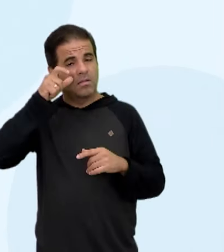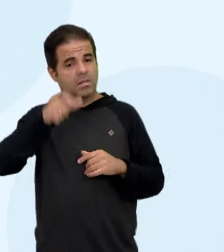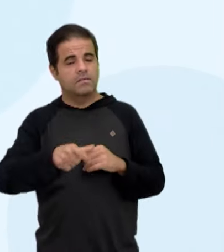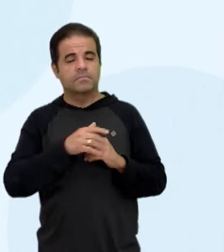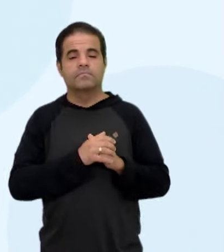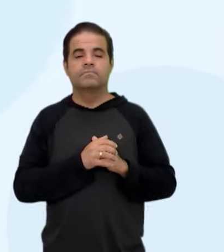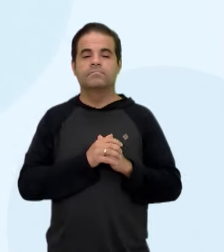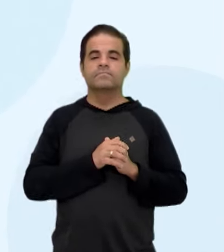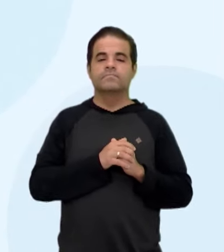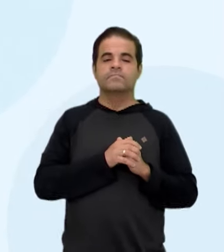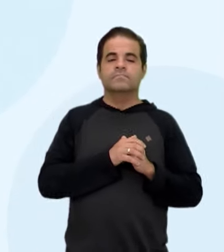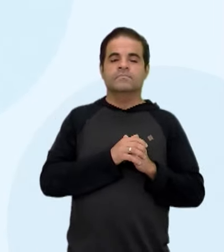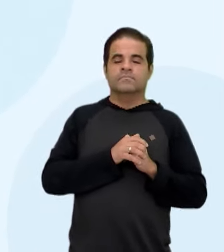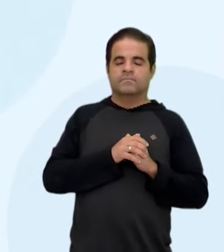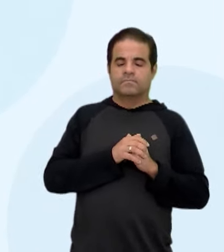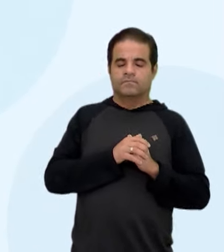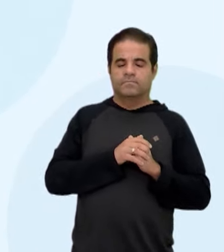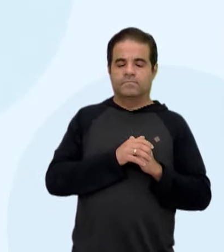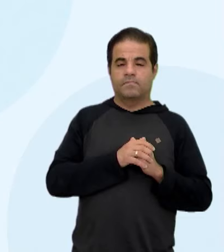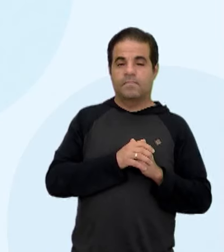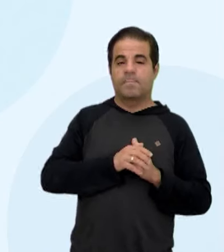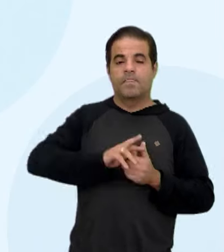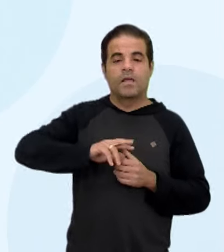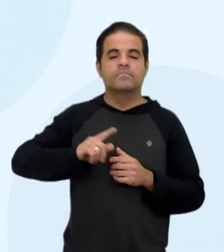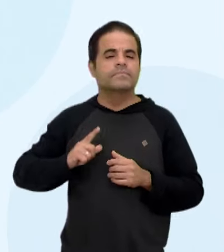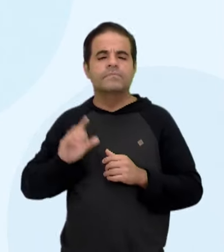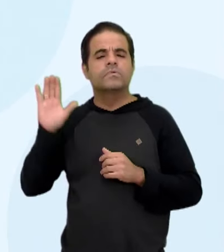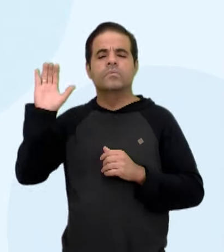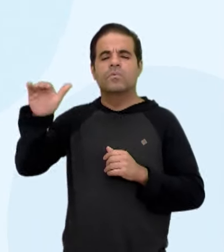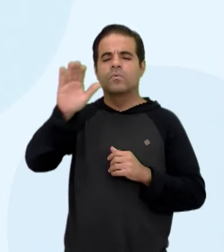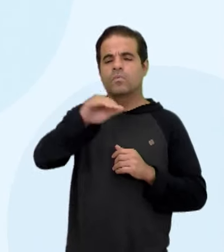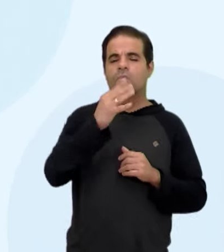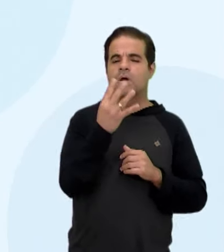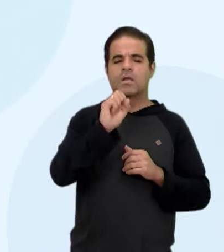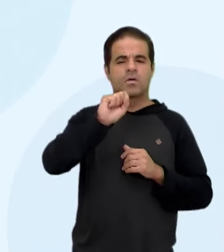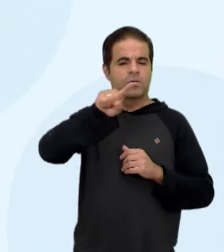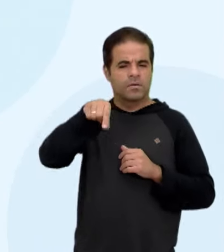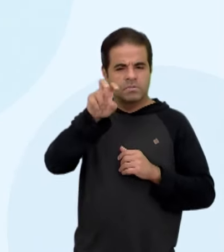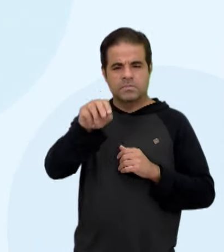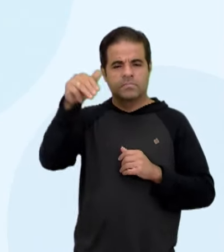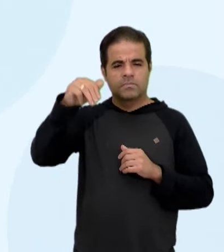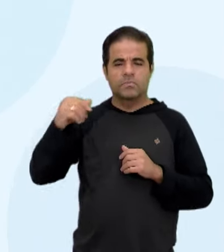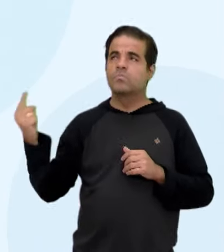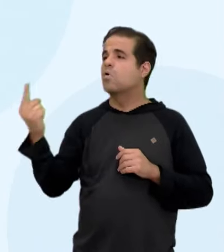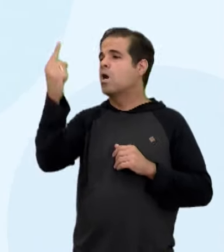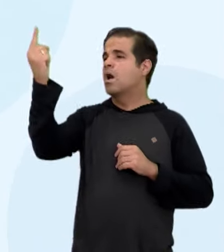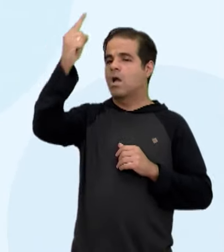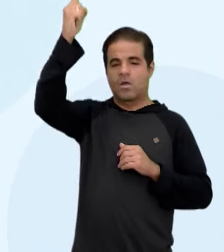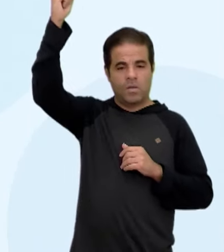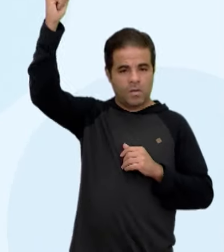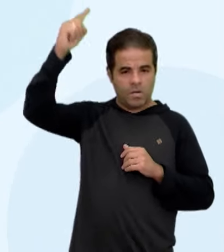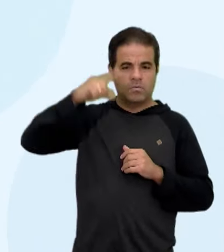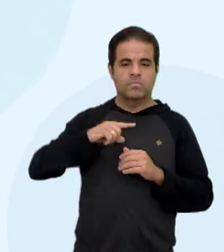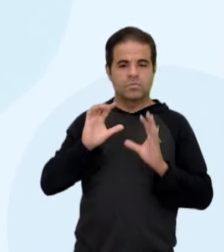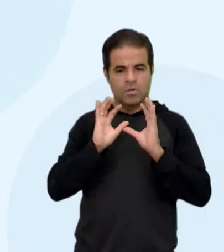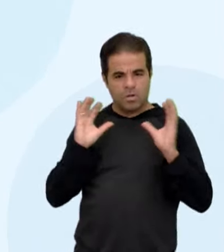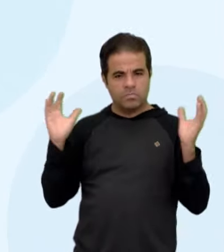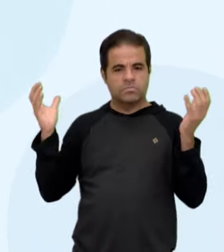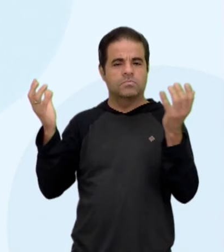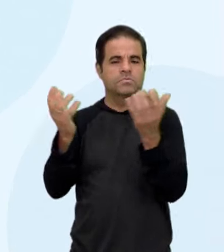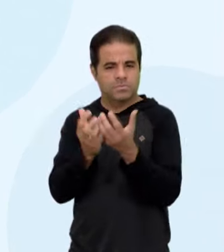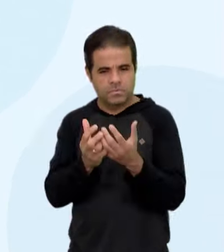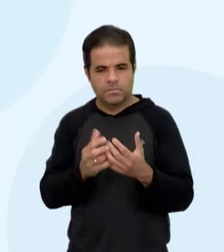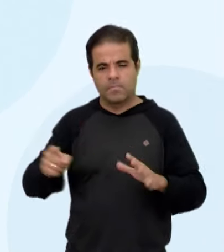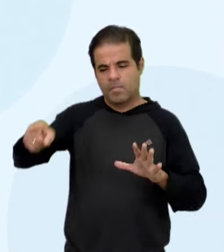interessante. O Coliseu, ele possui 48,5 metros de altura, com um formato